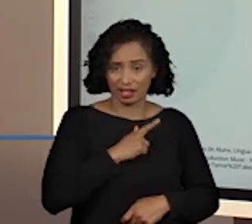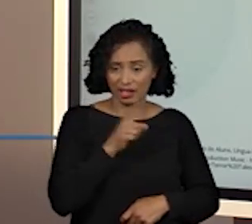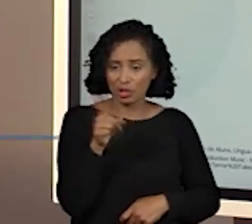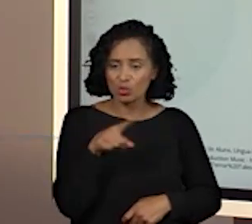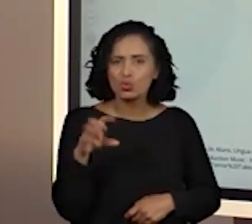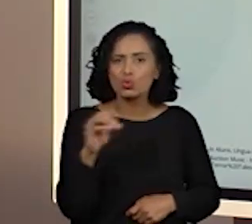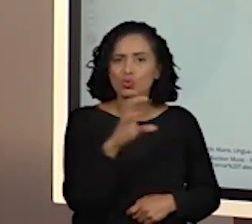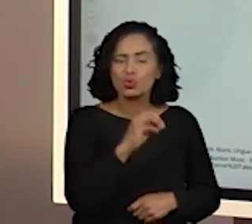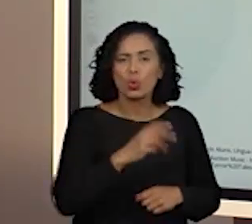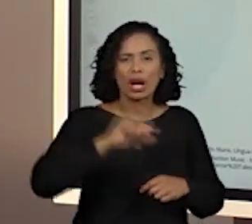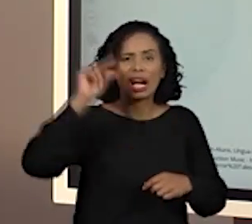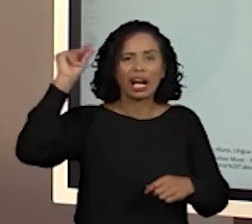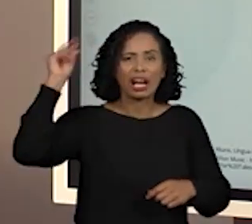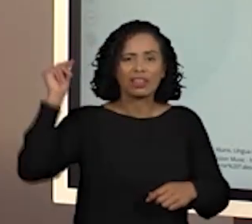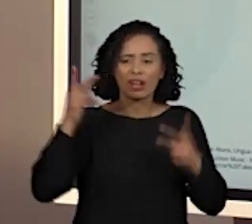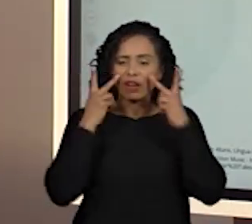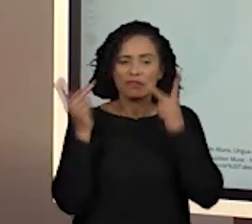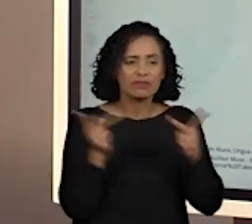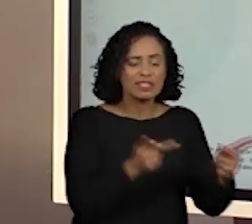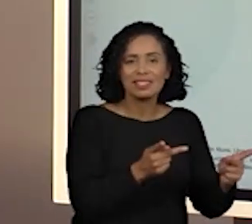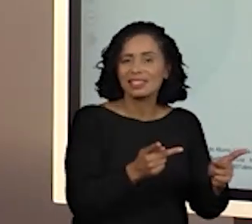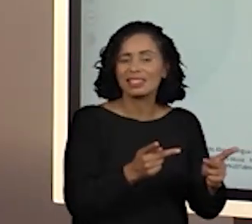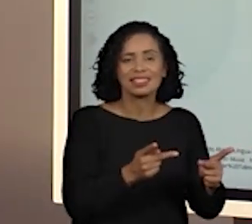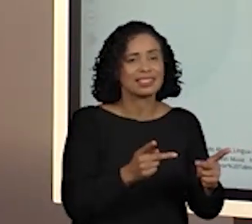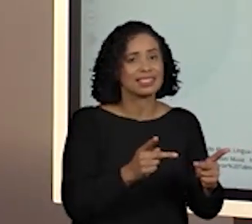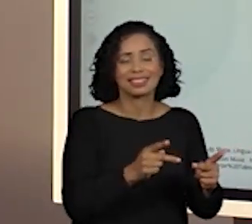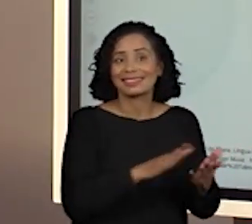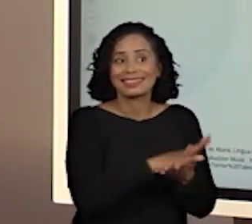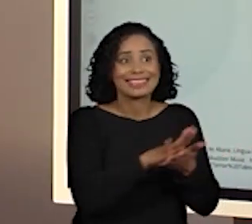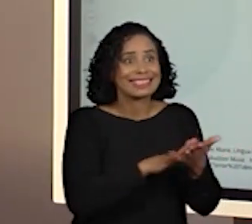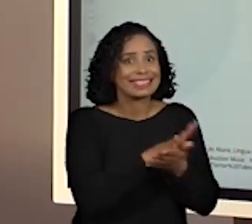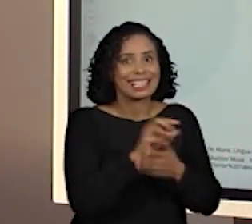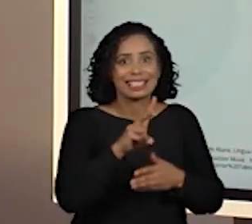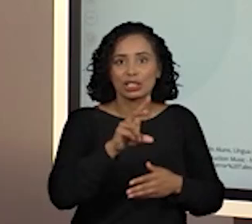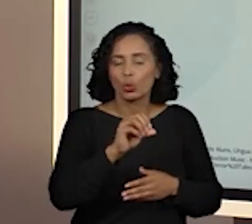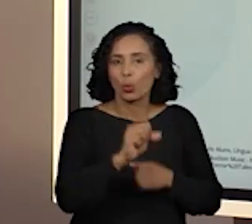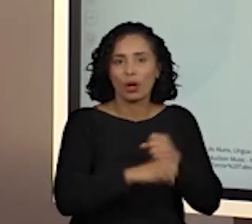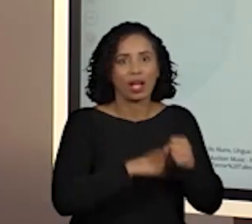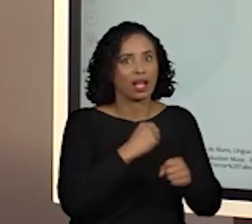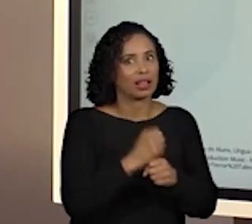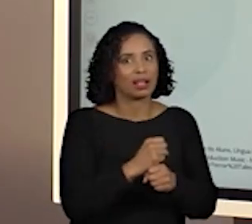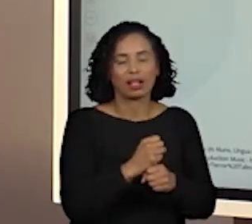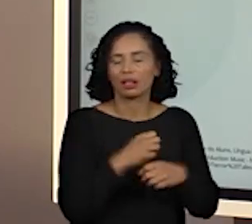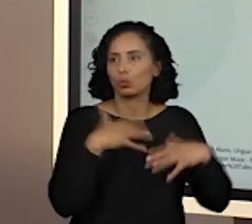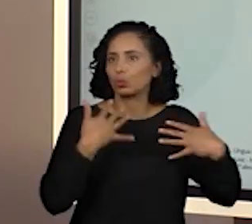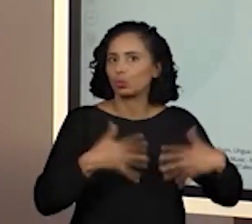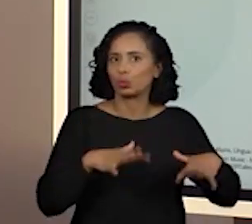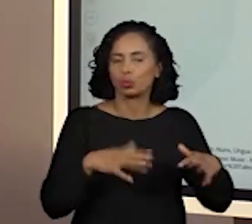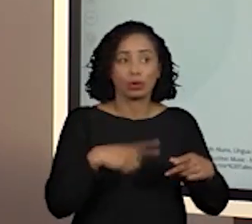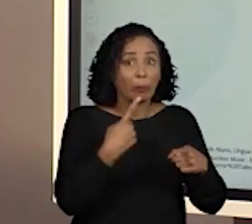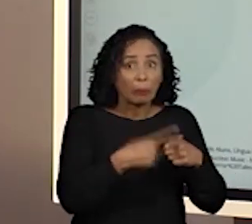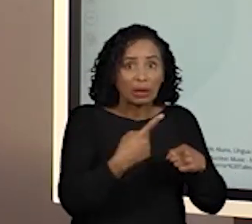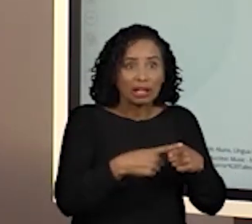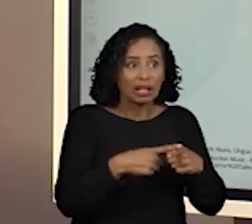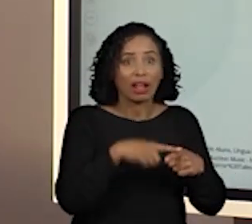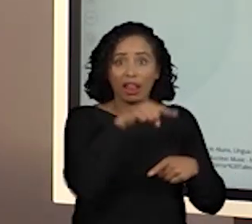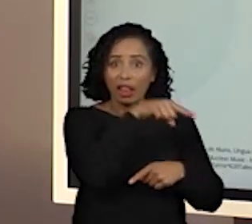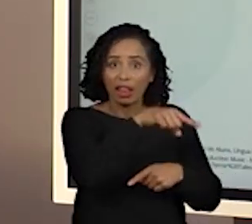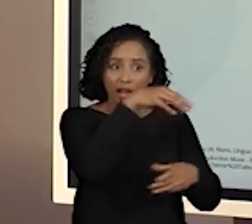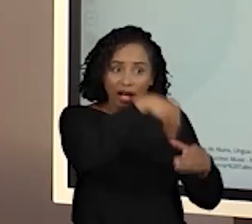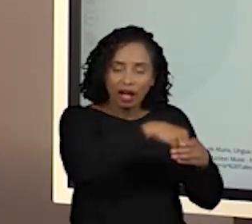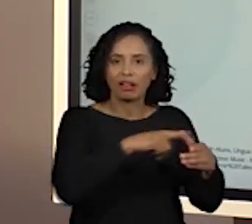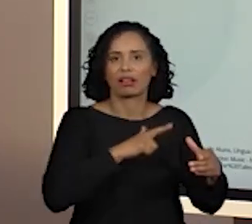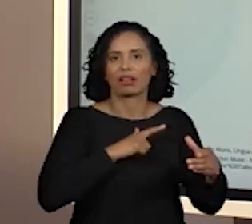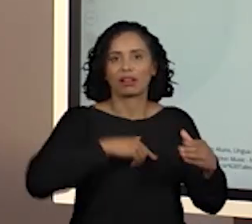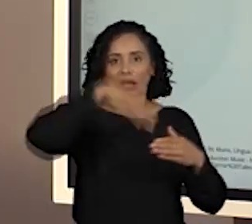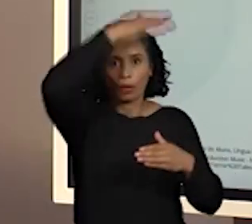zoológico que não recebia visitantes há mais de 50 anos. O motivo? uma múmia que fazia parte da lenda